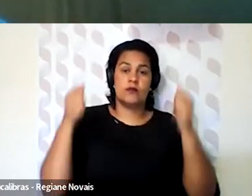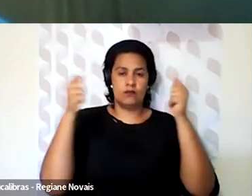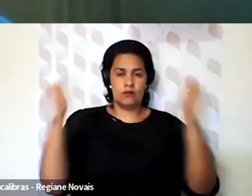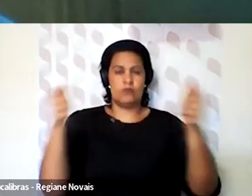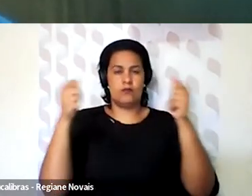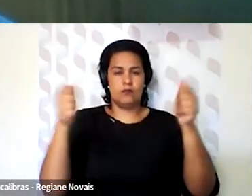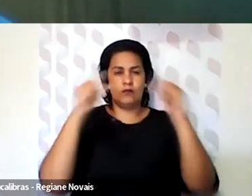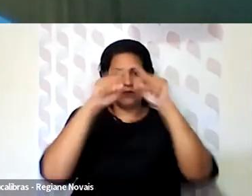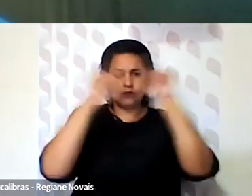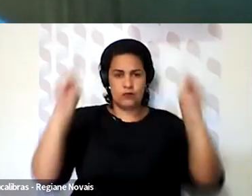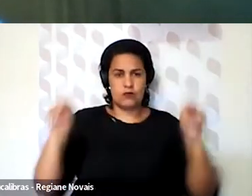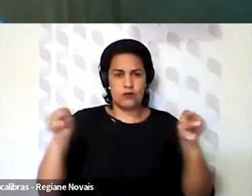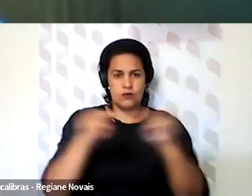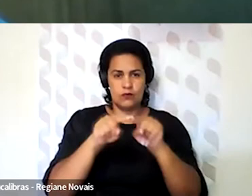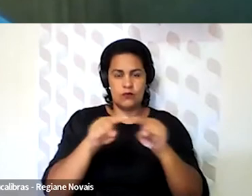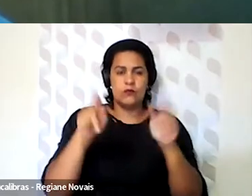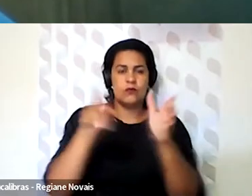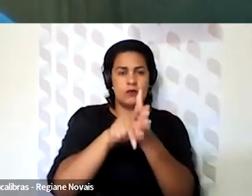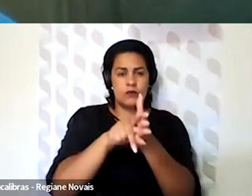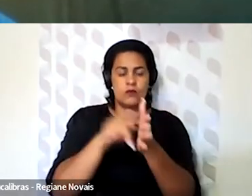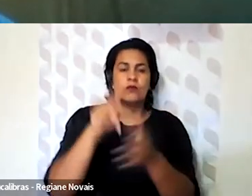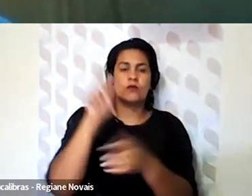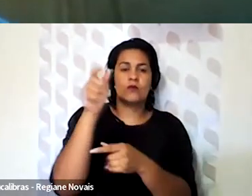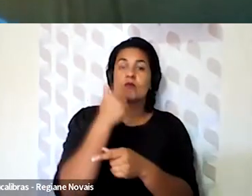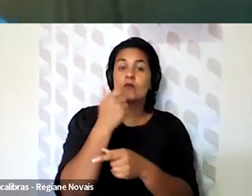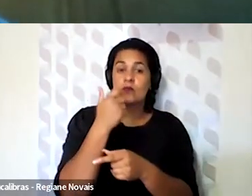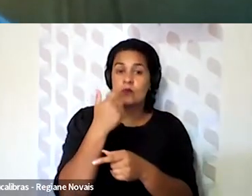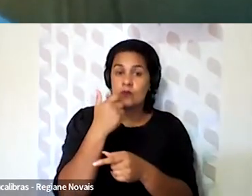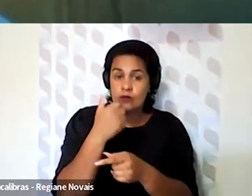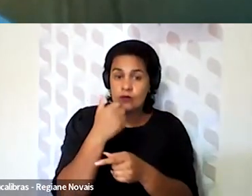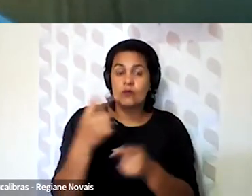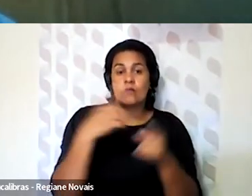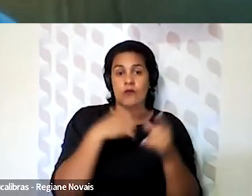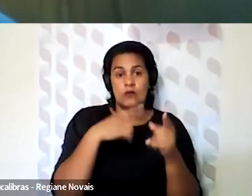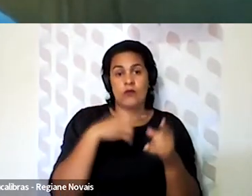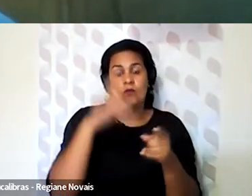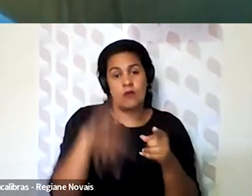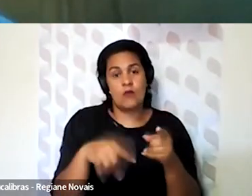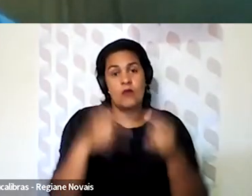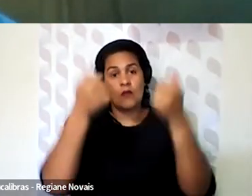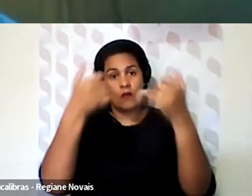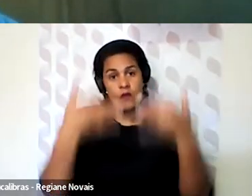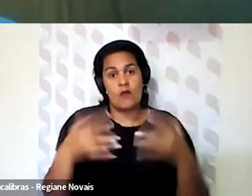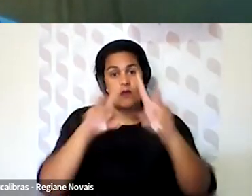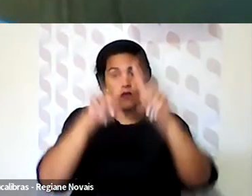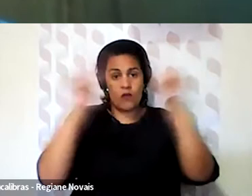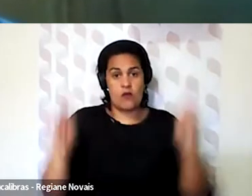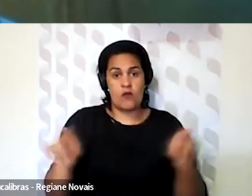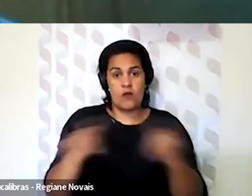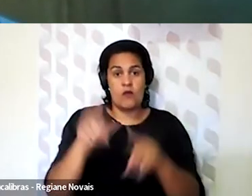de um seminário presbiteriano, para falar sobre Cristo e o processo revolucionário